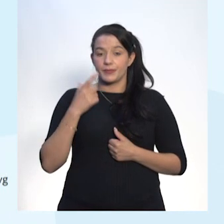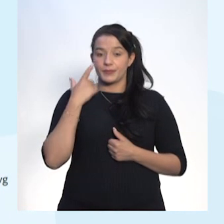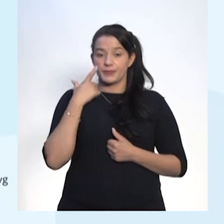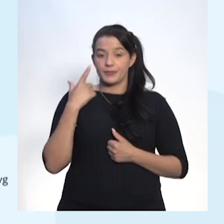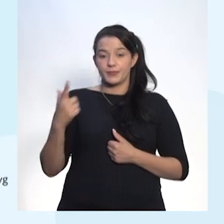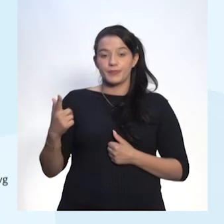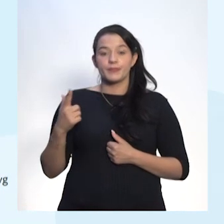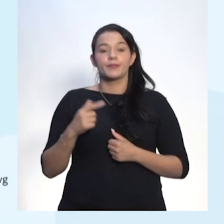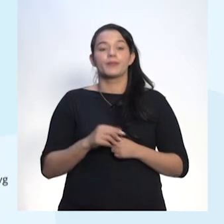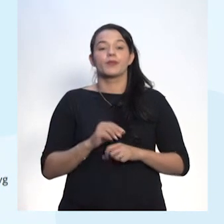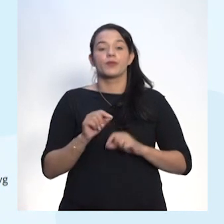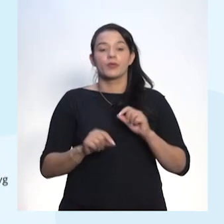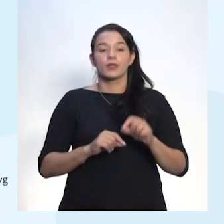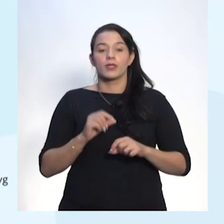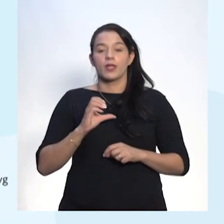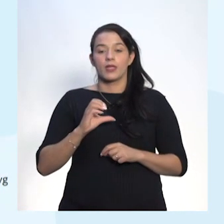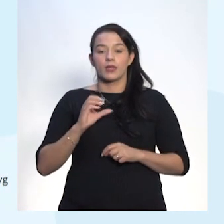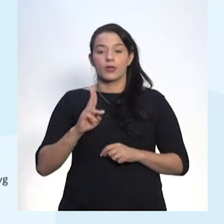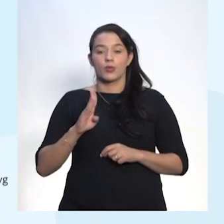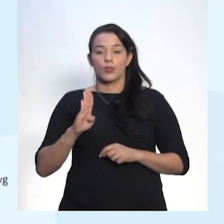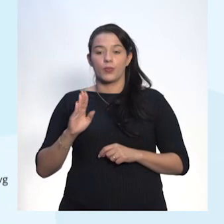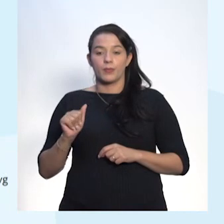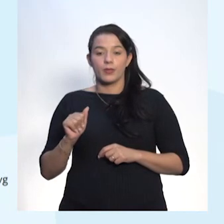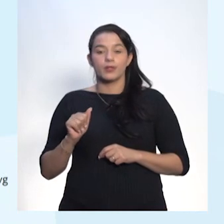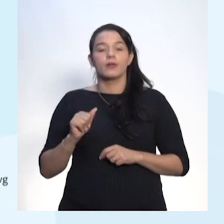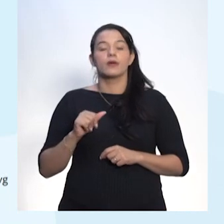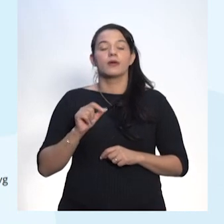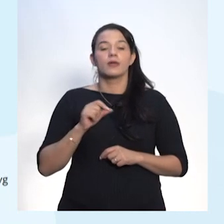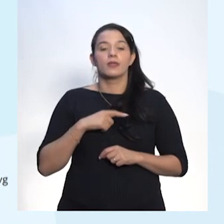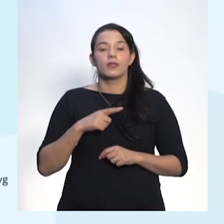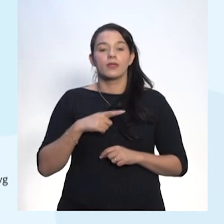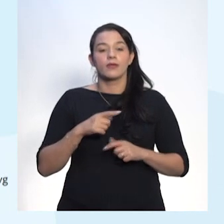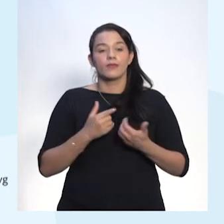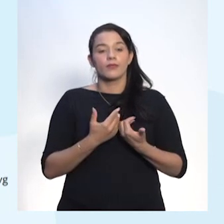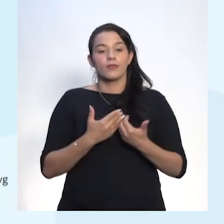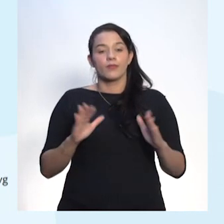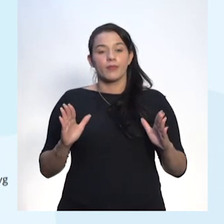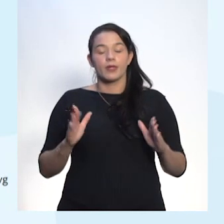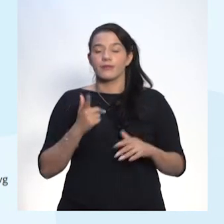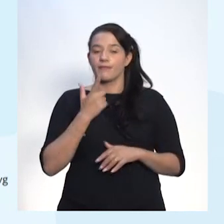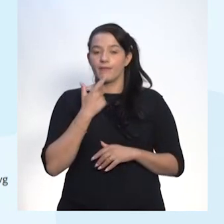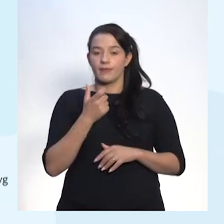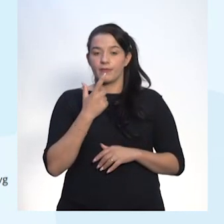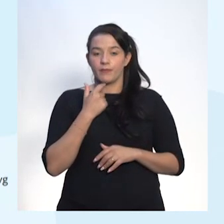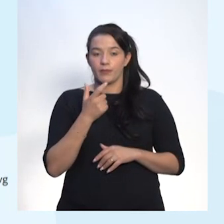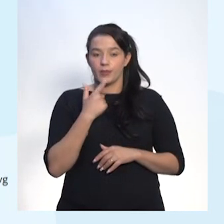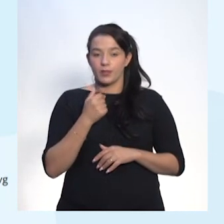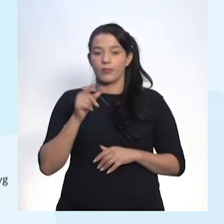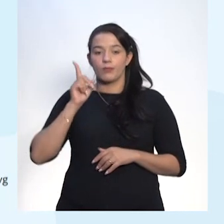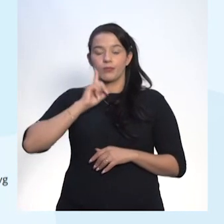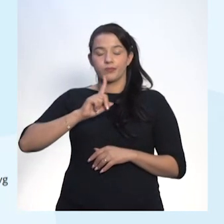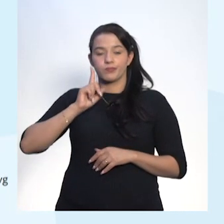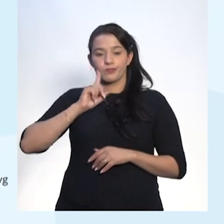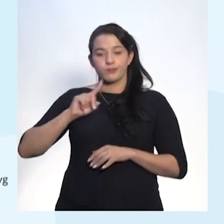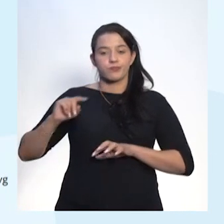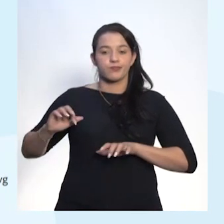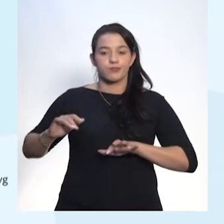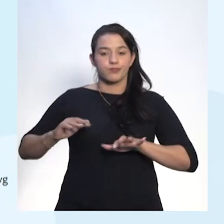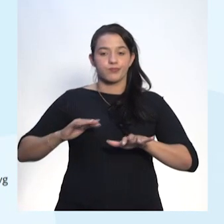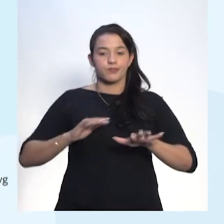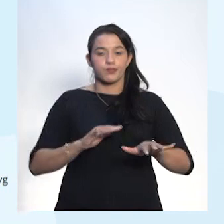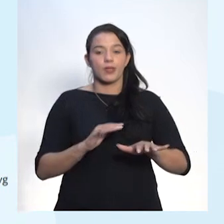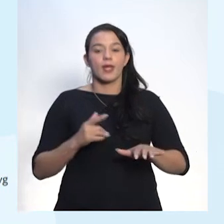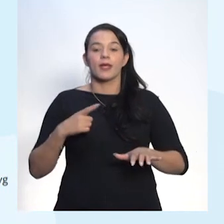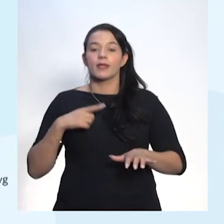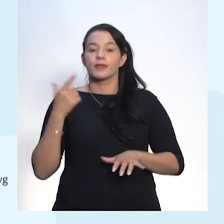da Revolução Cubana, abre-se aí o sinal vermelho para os Estados Unidos. Eles